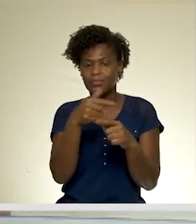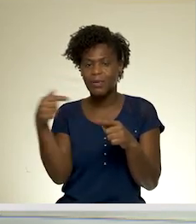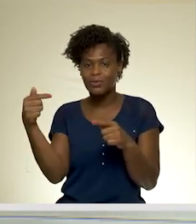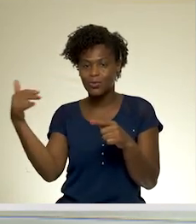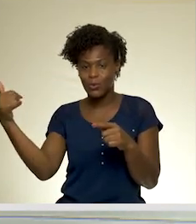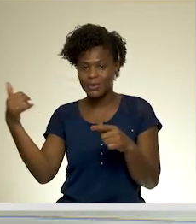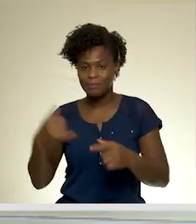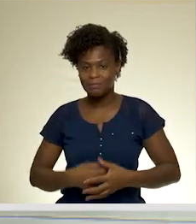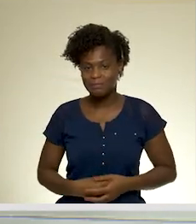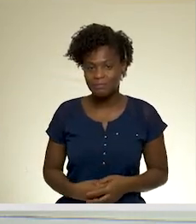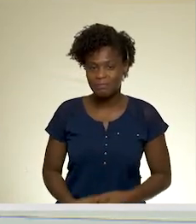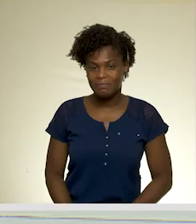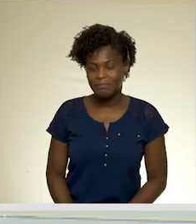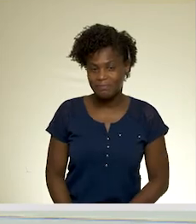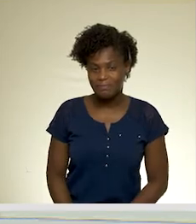menos 2.